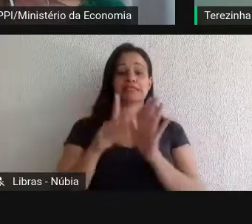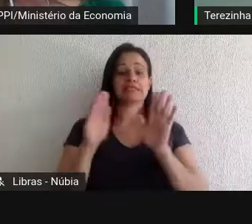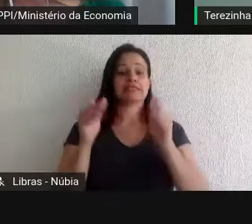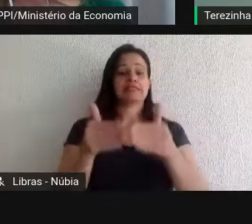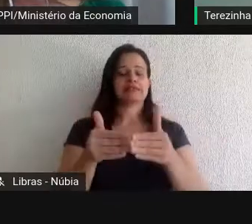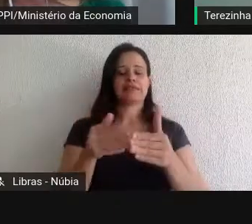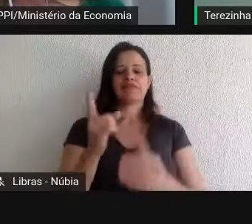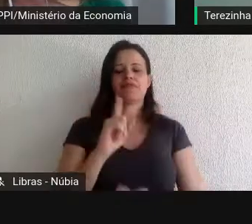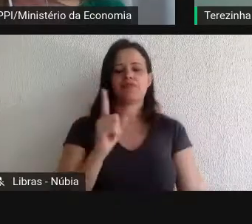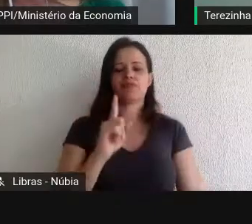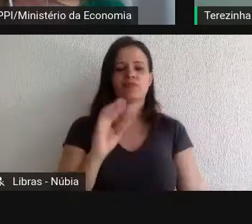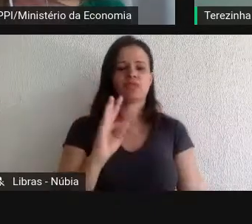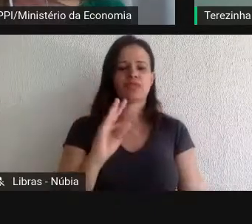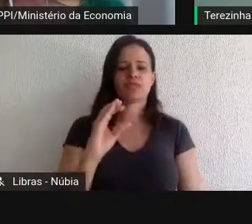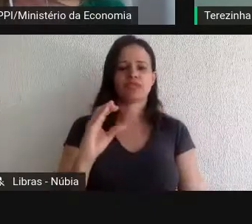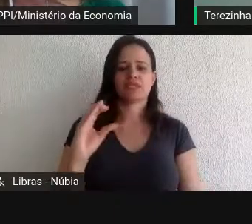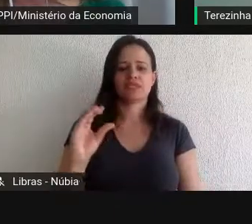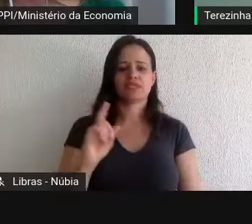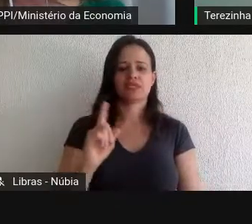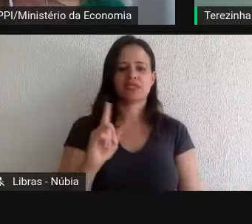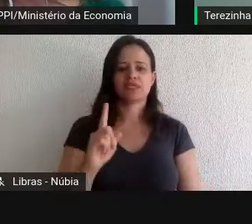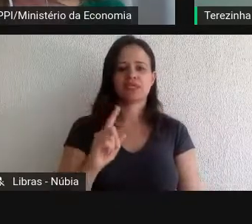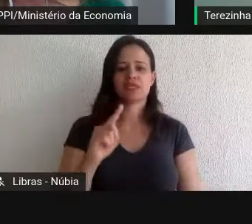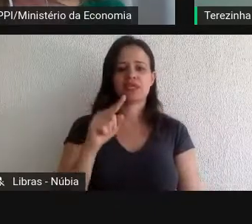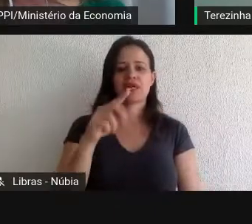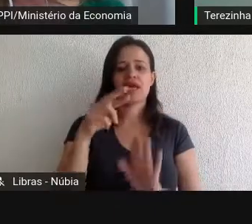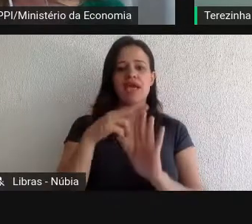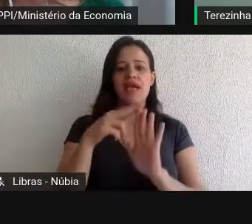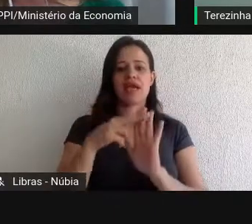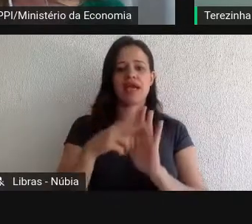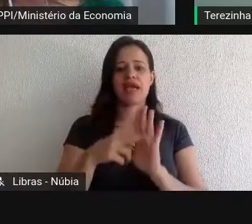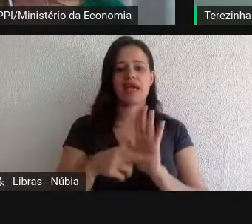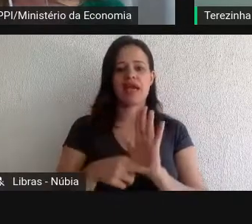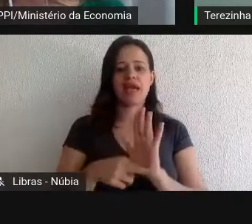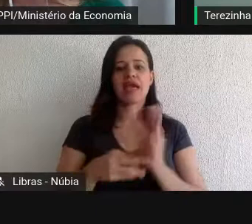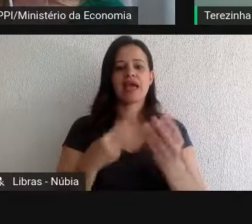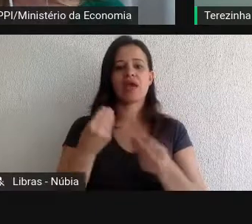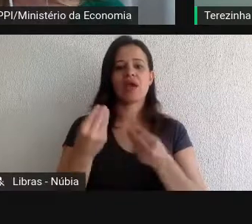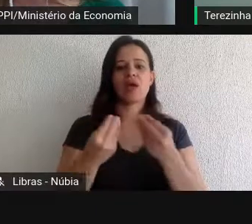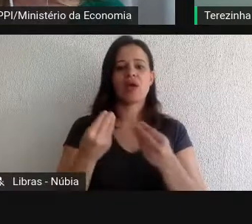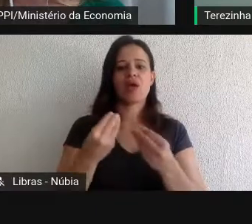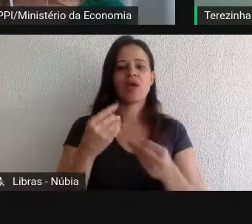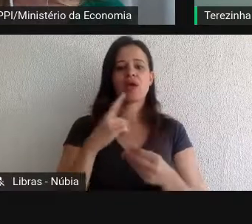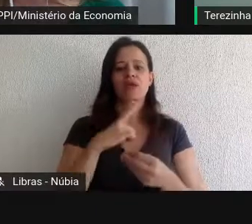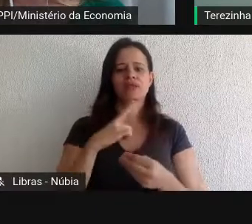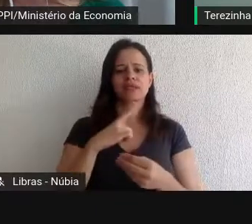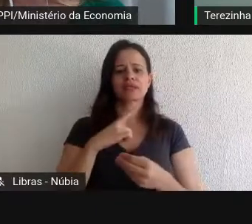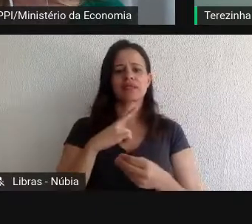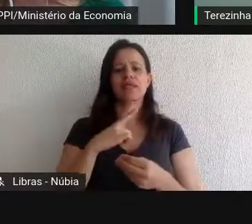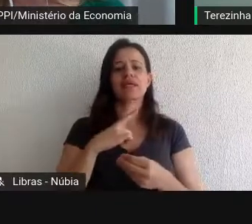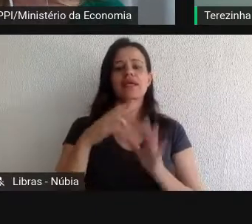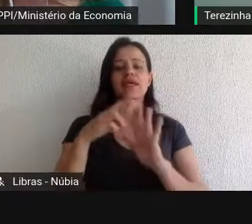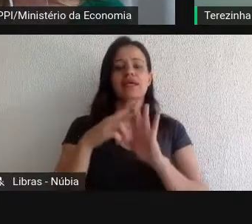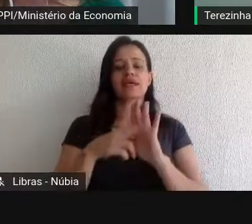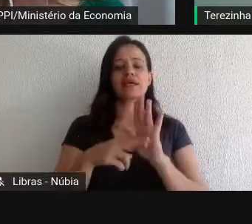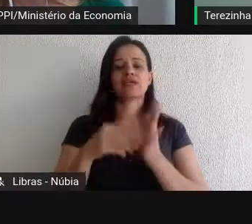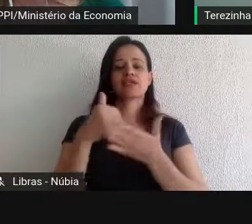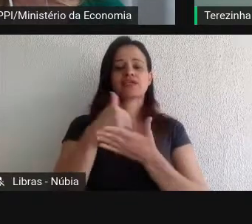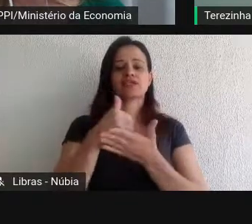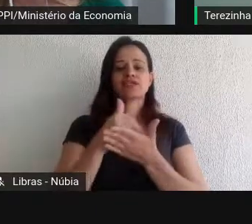aos TCCs de vocês. As regras sobre a aplicação de recursos estão bem divididas entre os